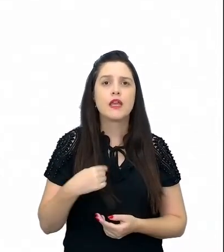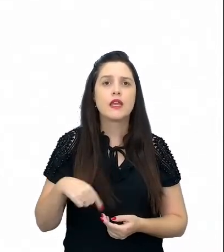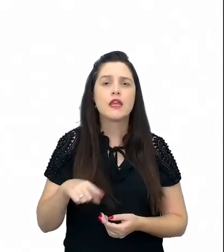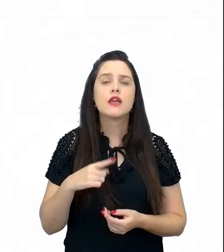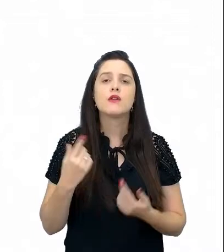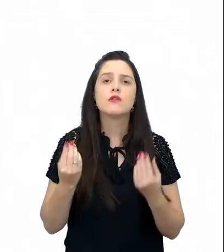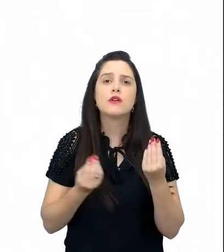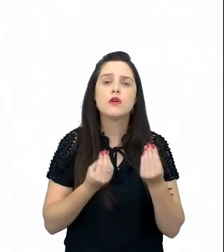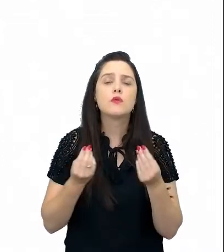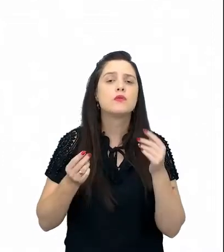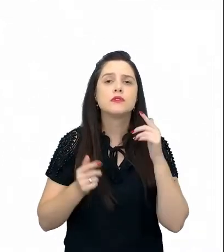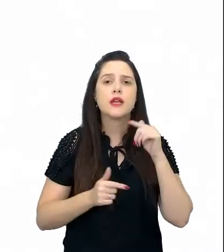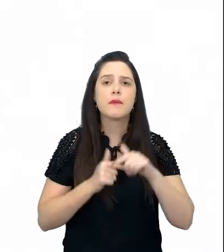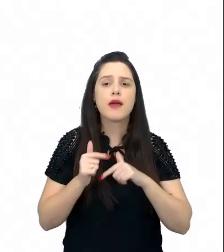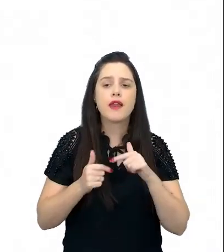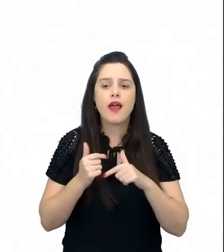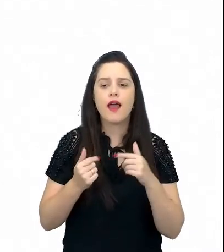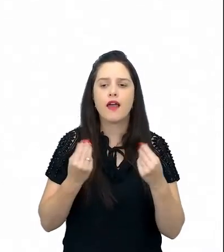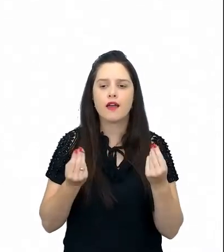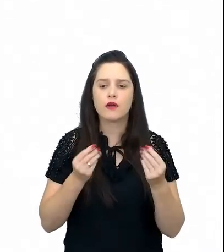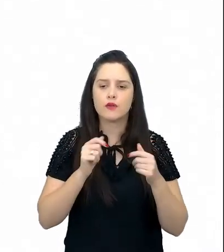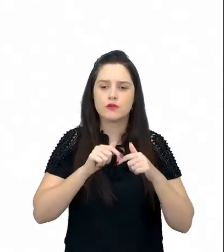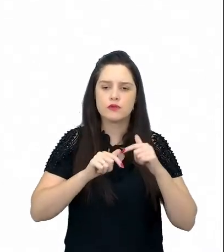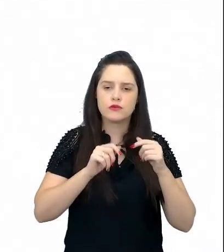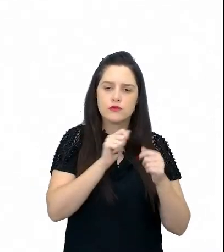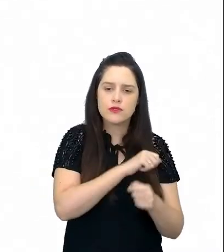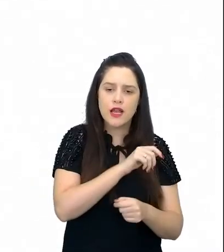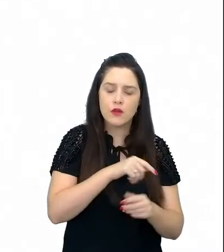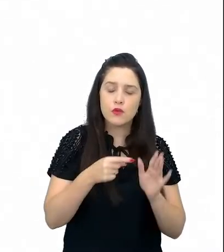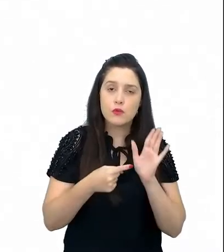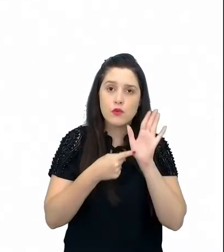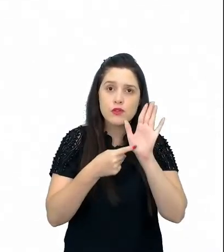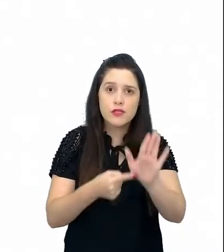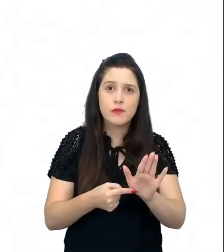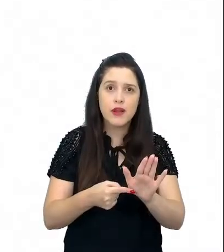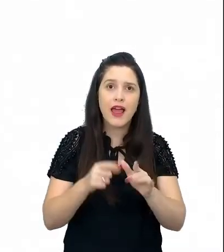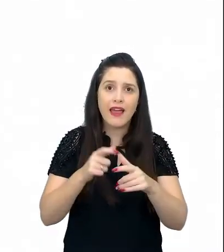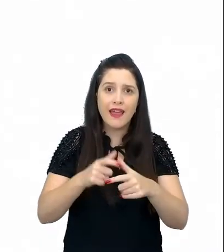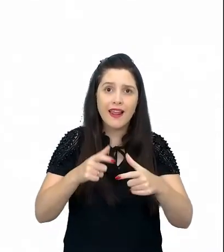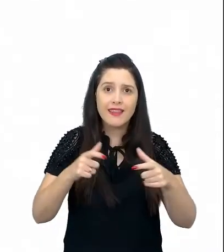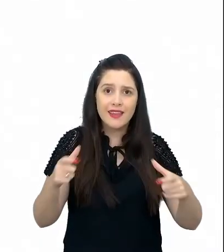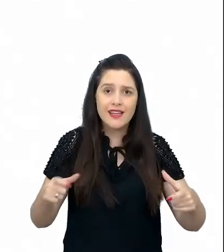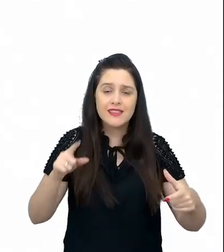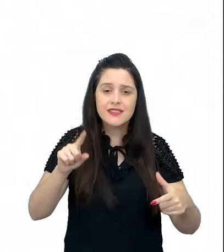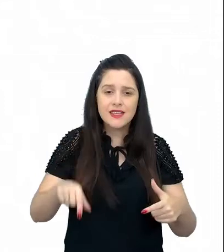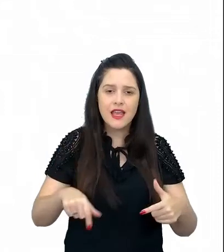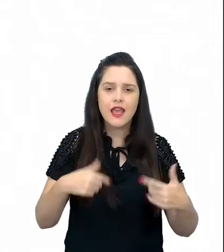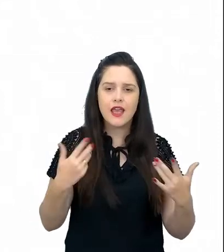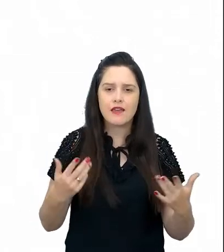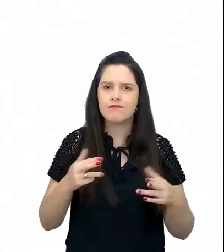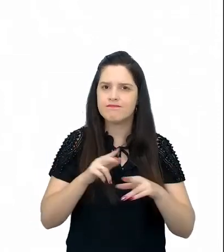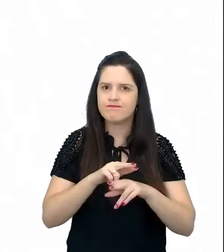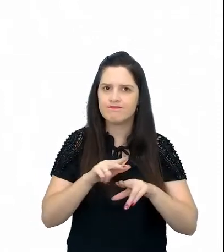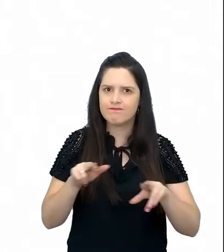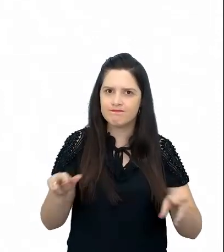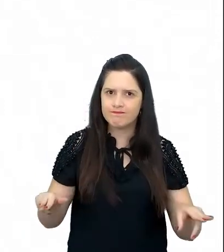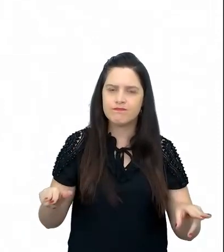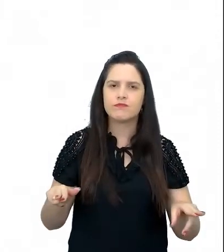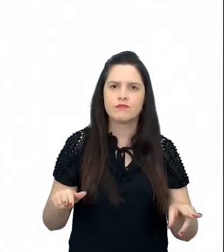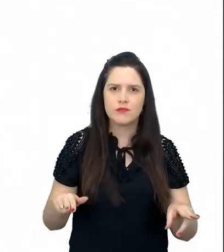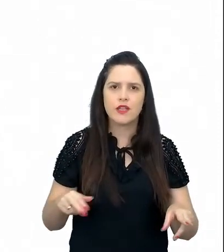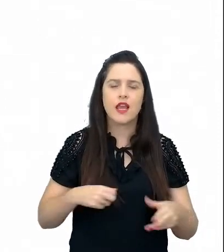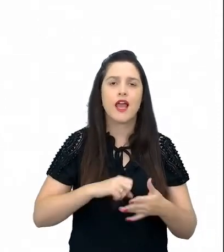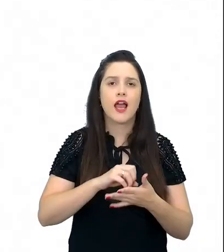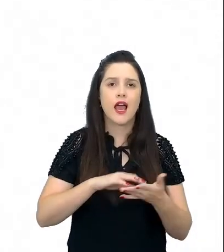gente trabalhar com esse aluno, mostrar para ele a grandeza dessa parte de matemática. Parece coisa simples, mas vai